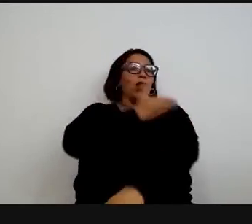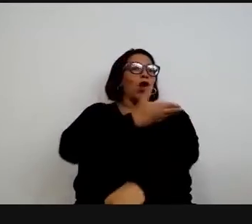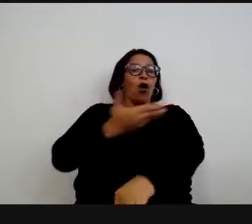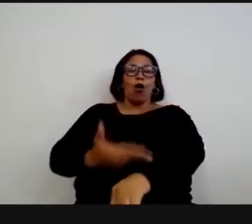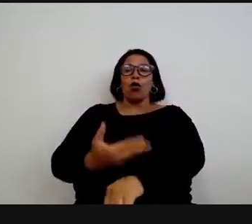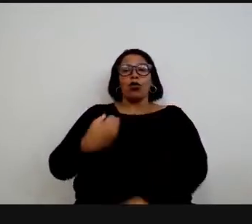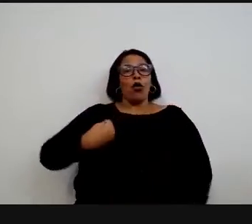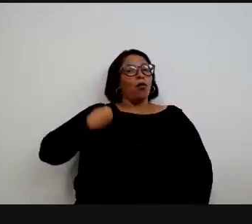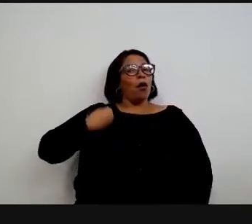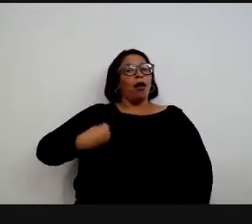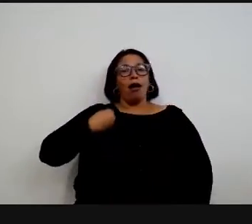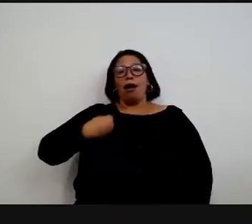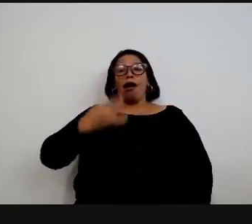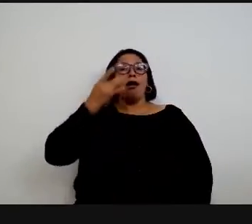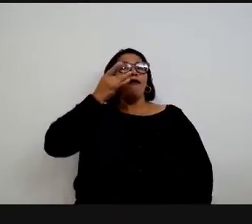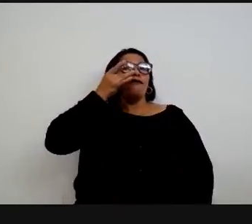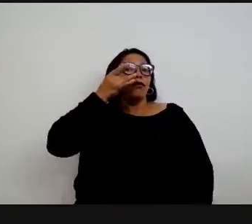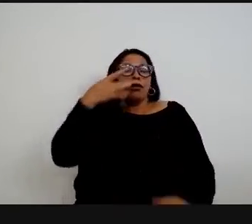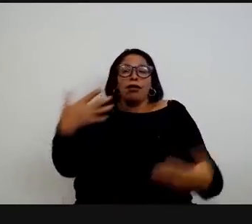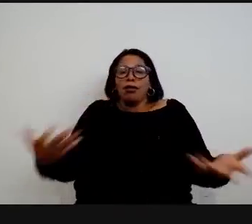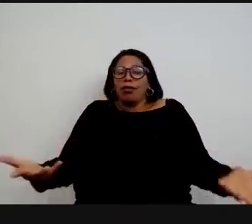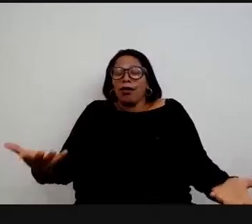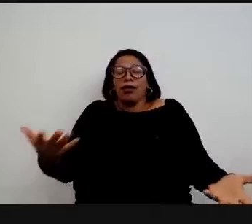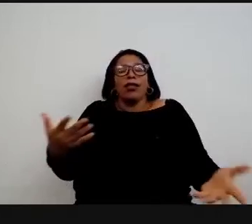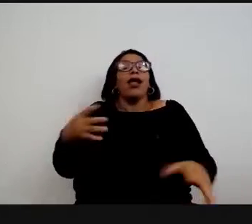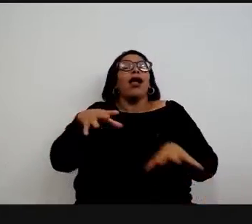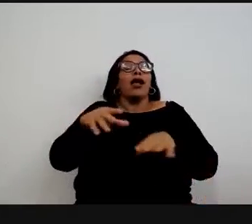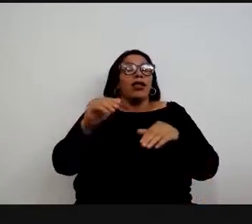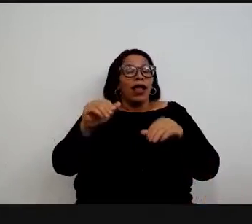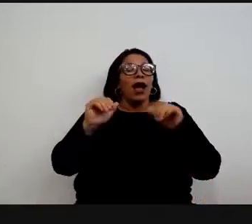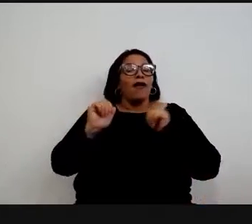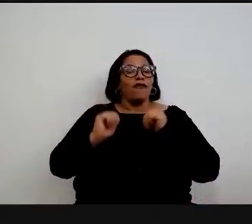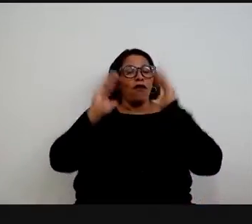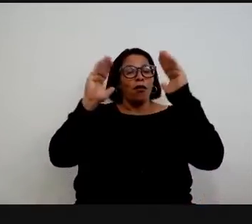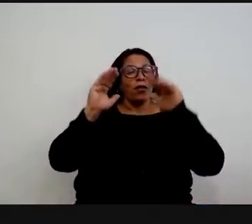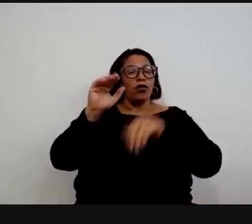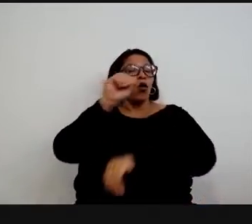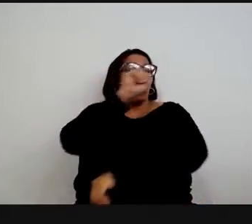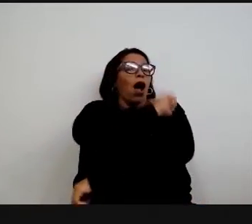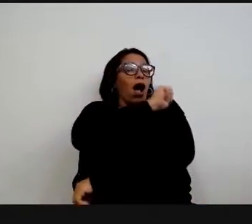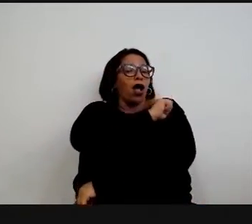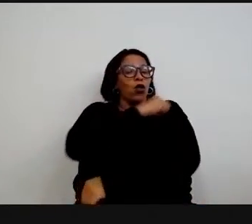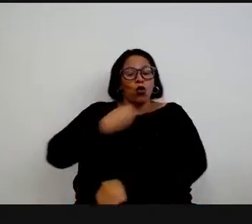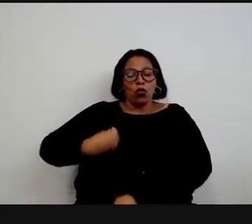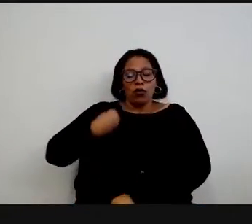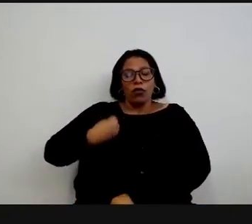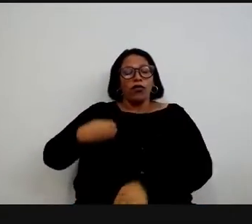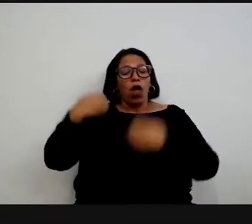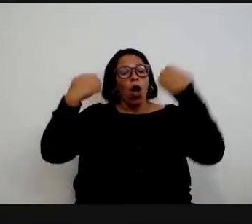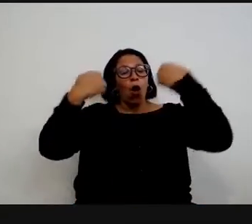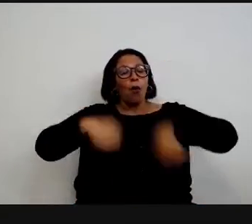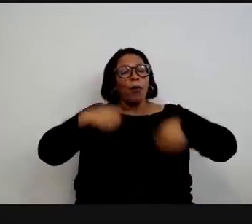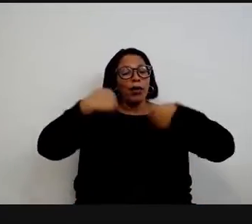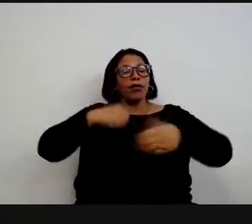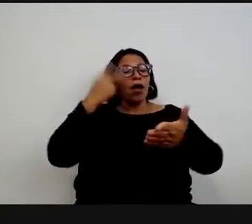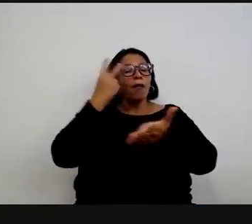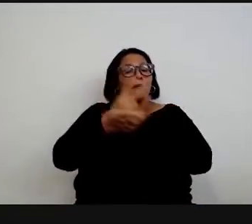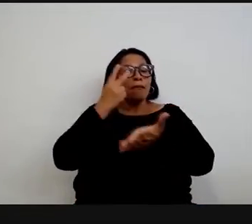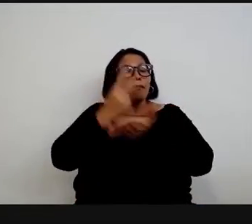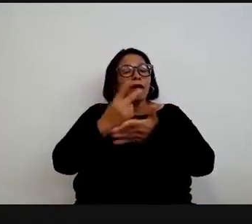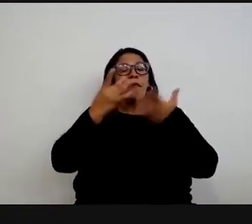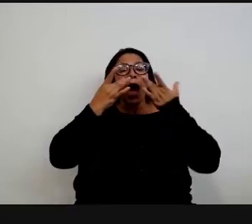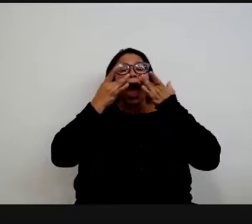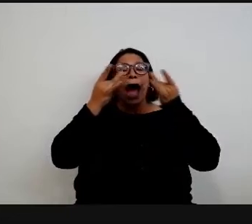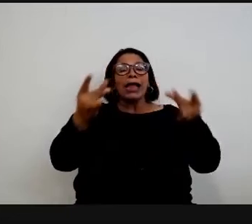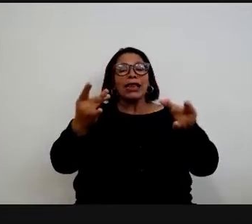acostumada a dar aula no presencial, na graduação, com todos os alunos, e eu precisava manter a atenção